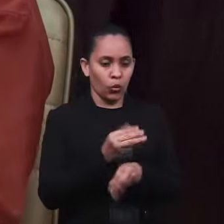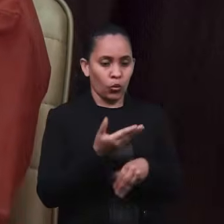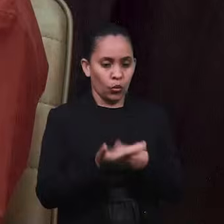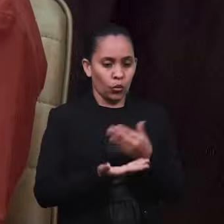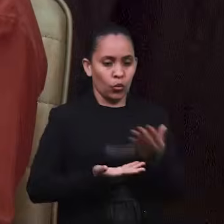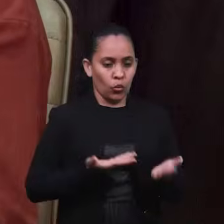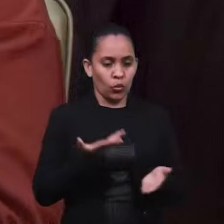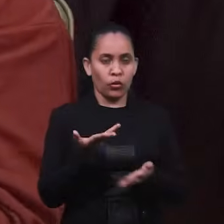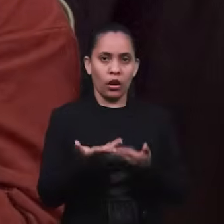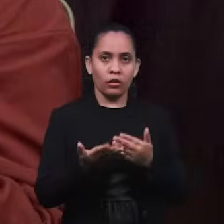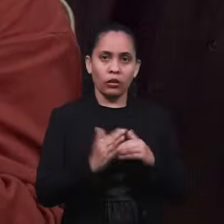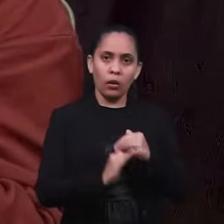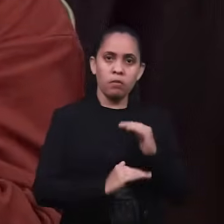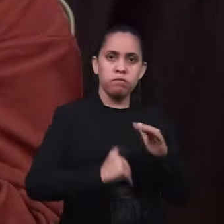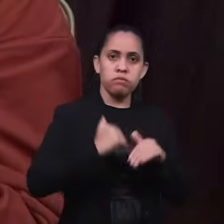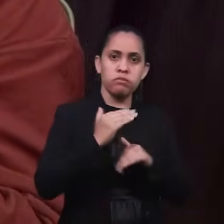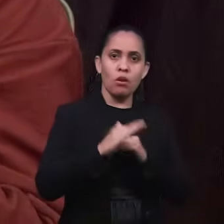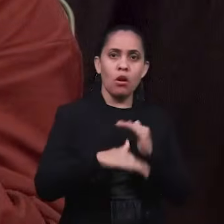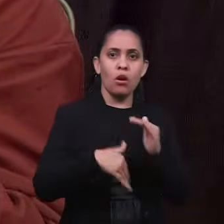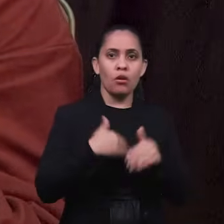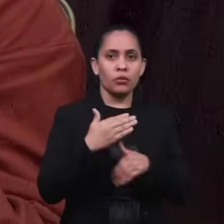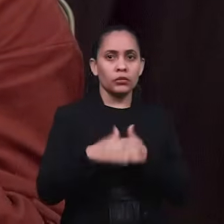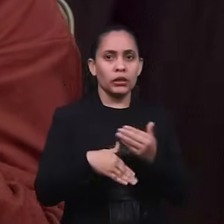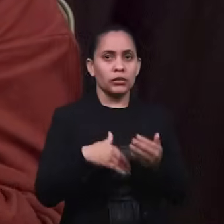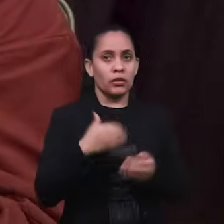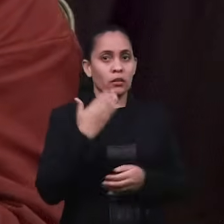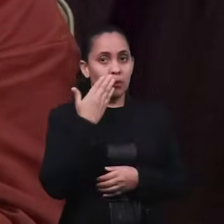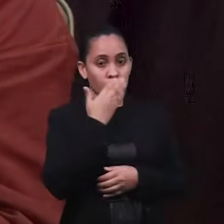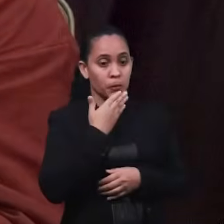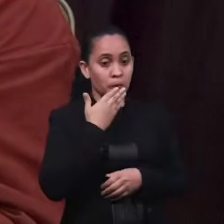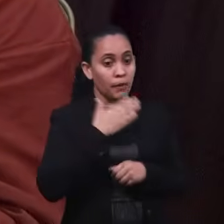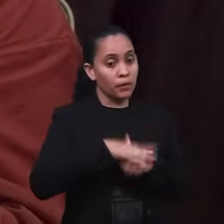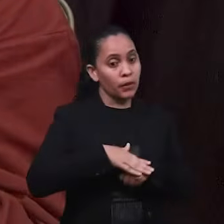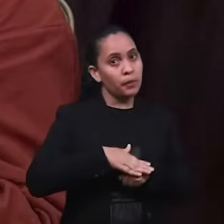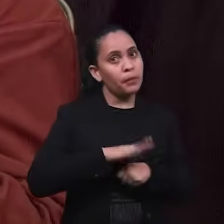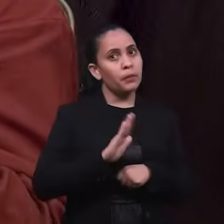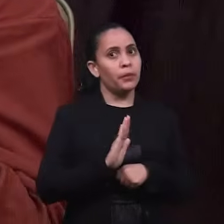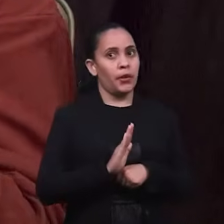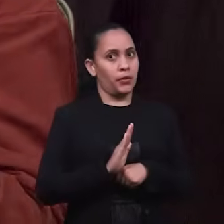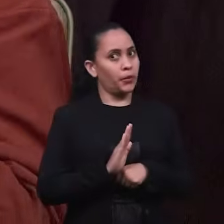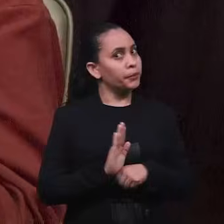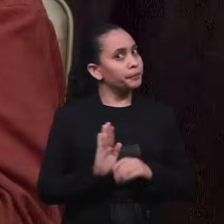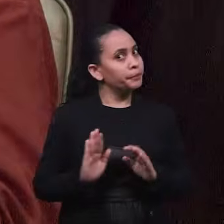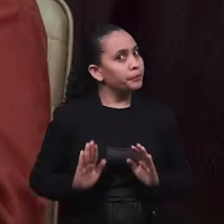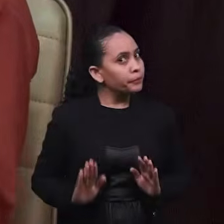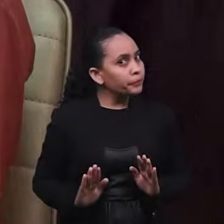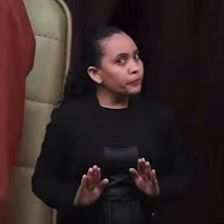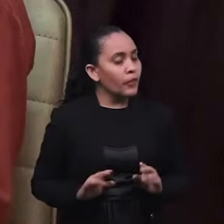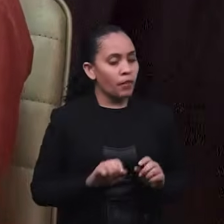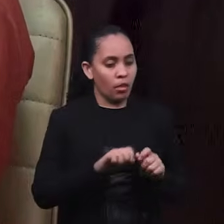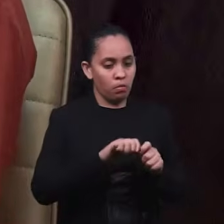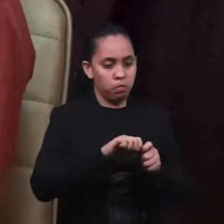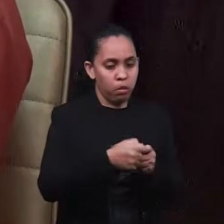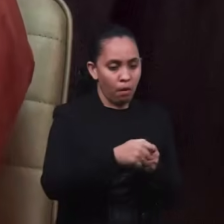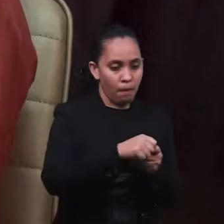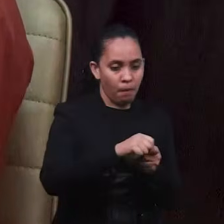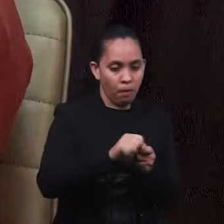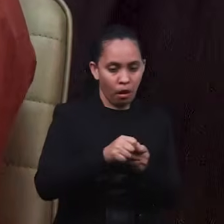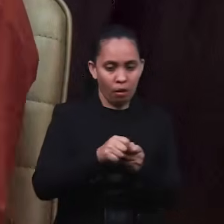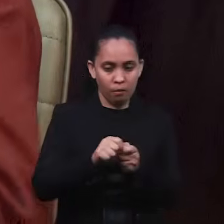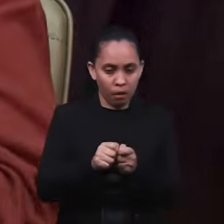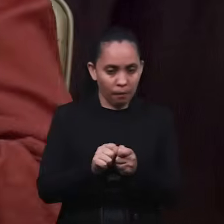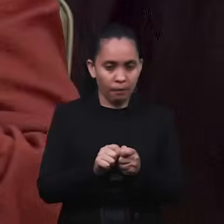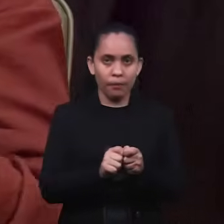sendo fermentado, pode ser que essa quantidade de açúcar fique maior. Ou seja, ele não vai quebrar em álcool e nem